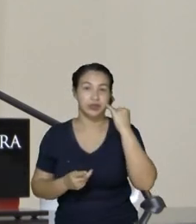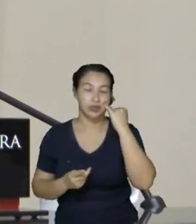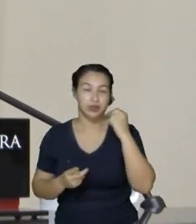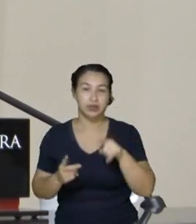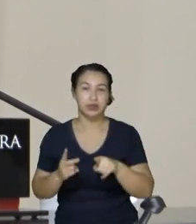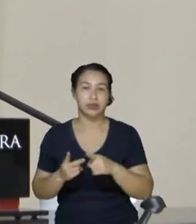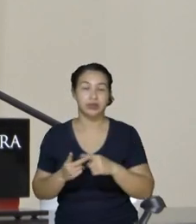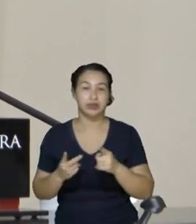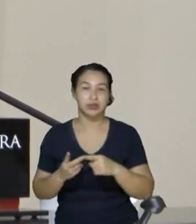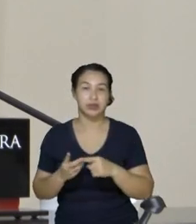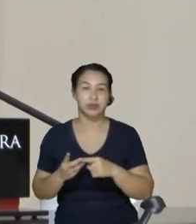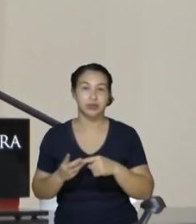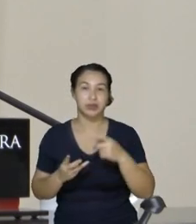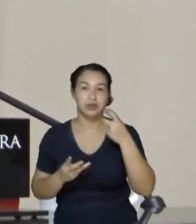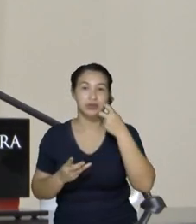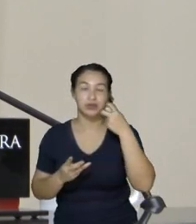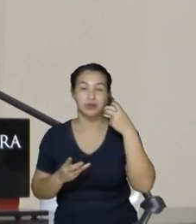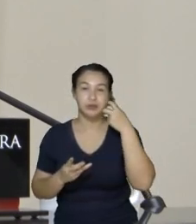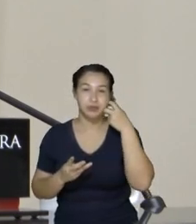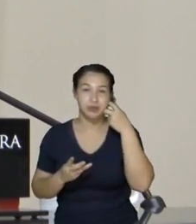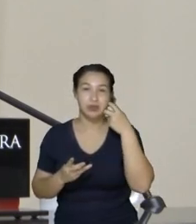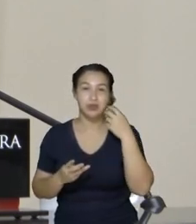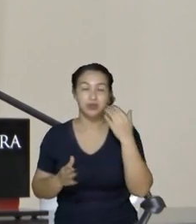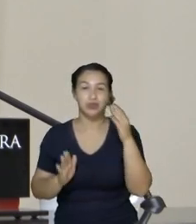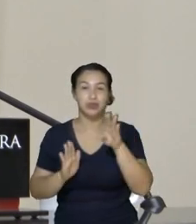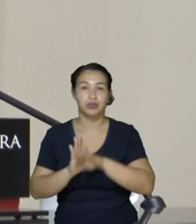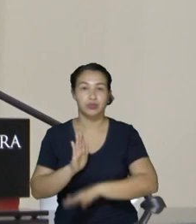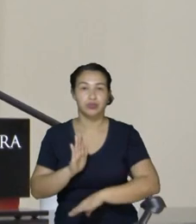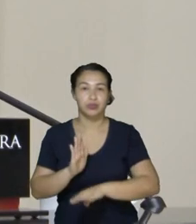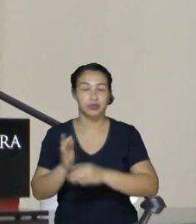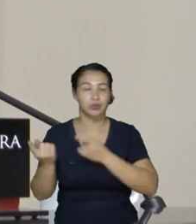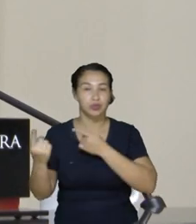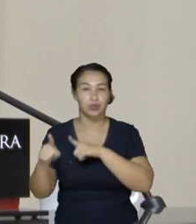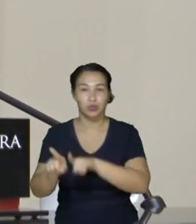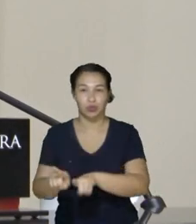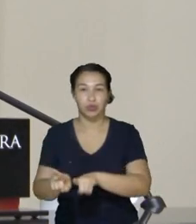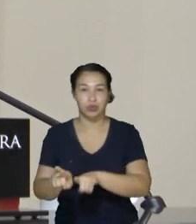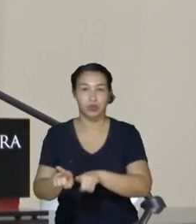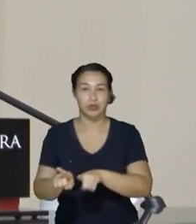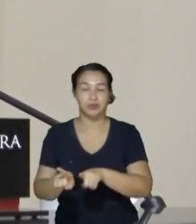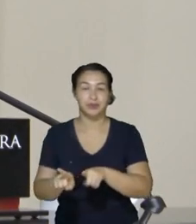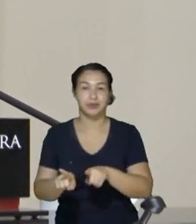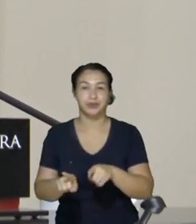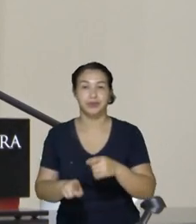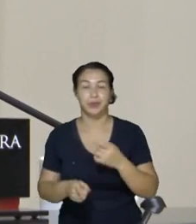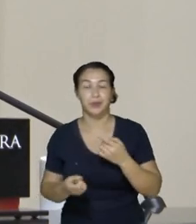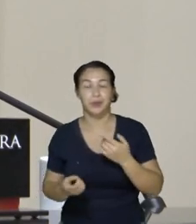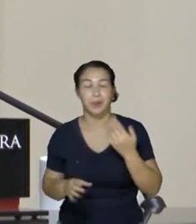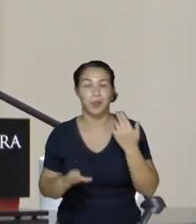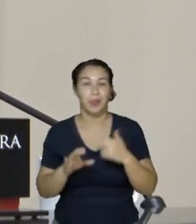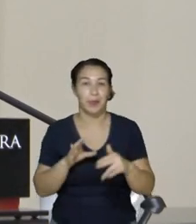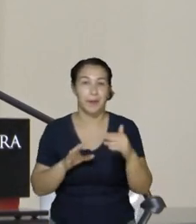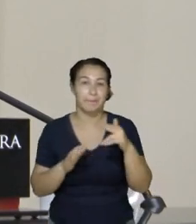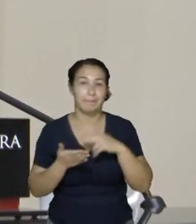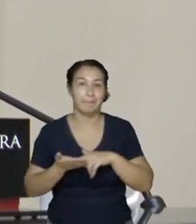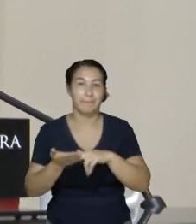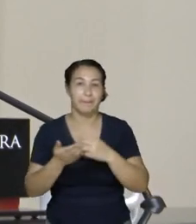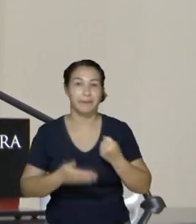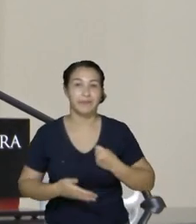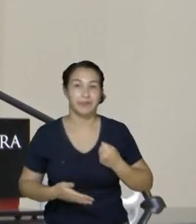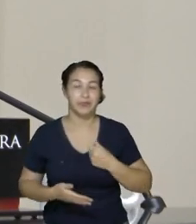foi rejeitado veto parcial em turno único pelo processo nominal encaminhado pela mensagem número